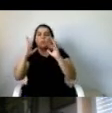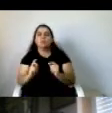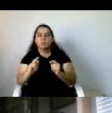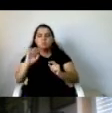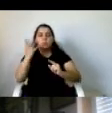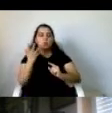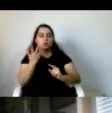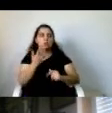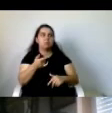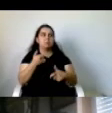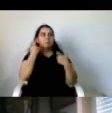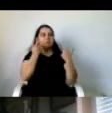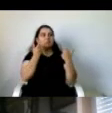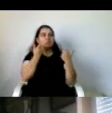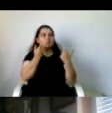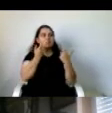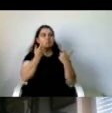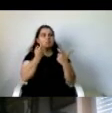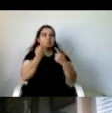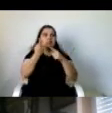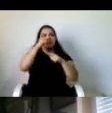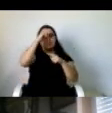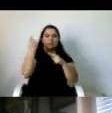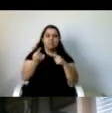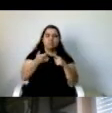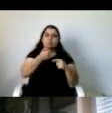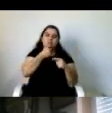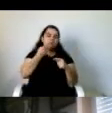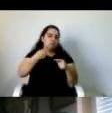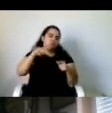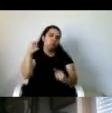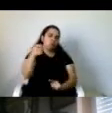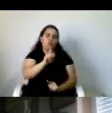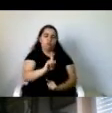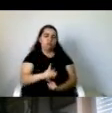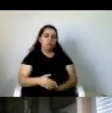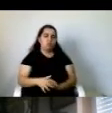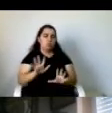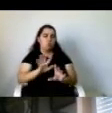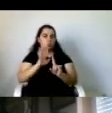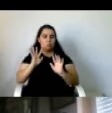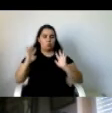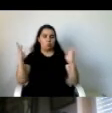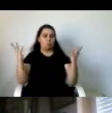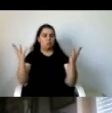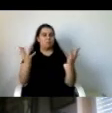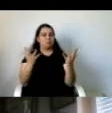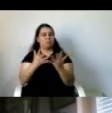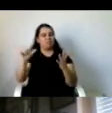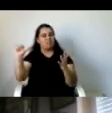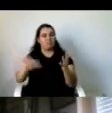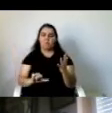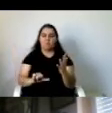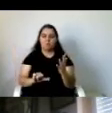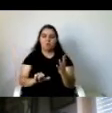diz, começa a ponderar, ver que é muito difícil e acaba por não ir. O ambiente é tão hostil que acaba por fazer com que